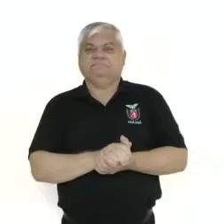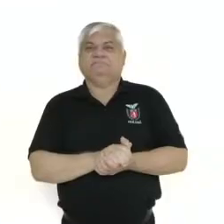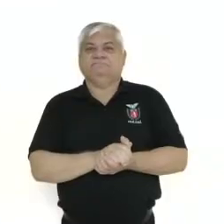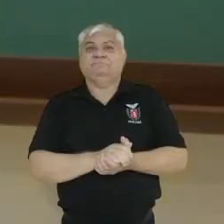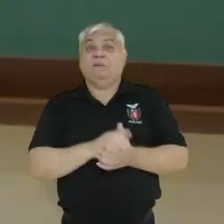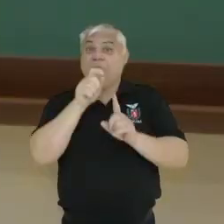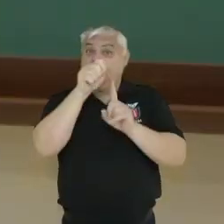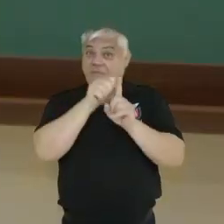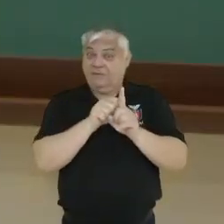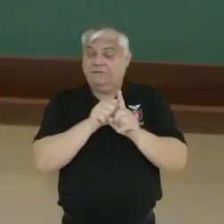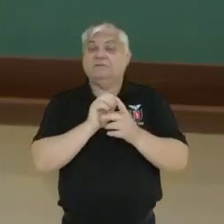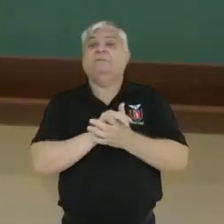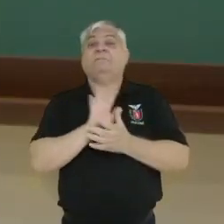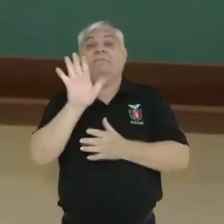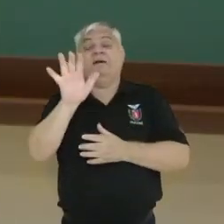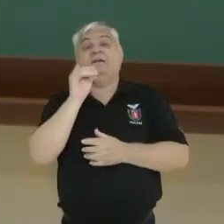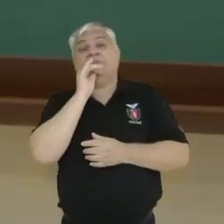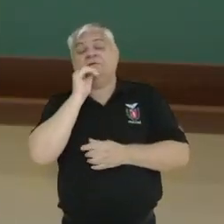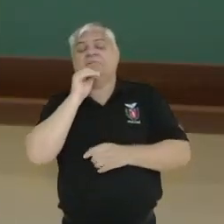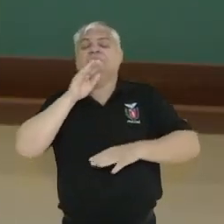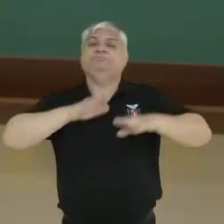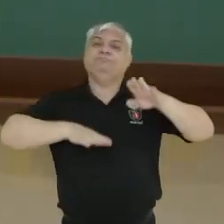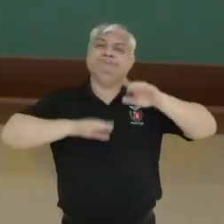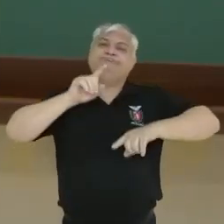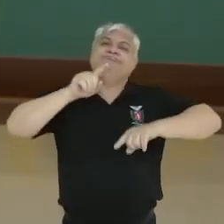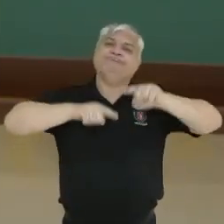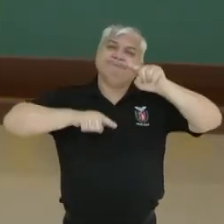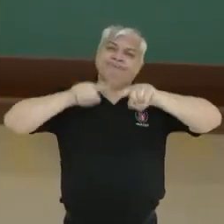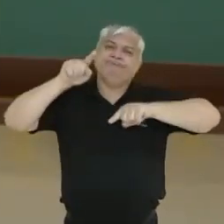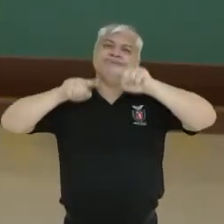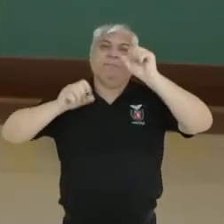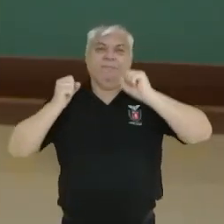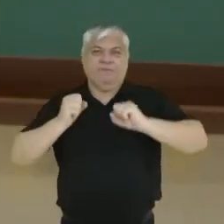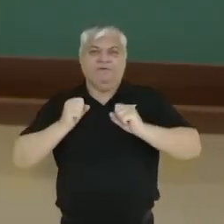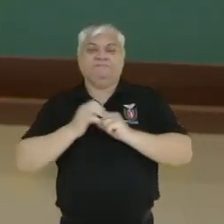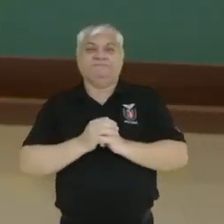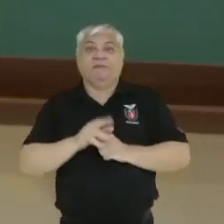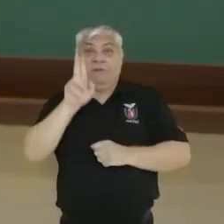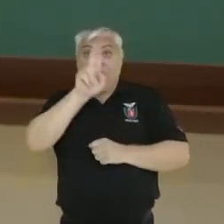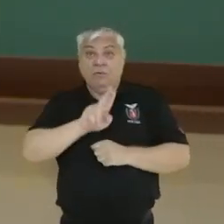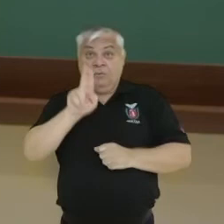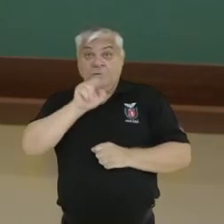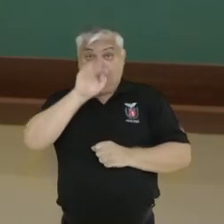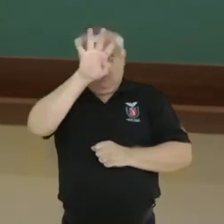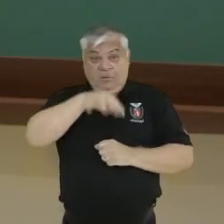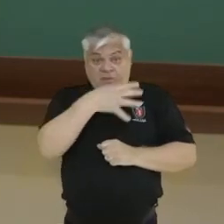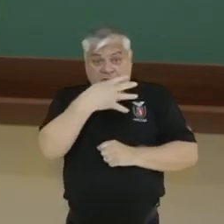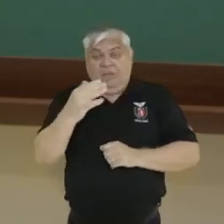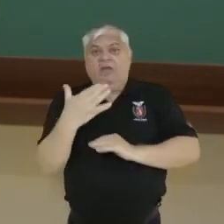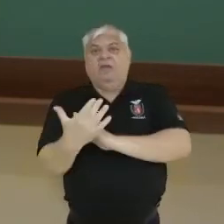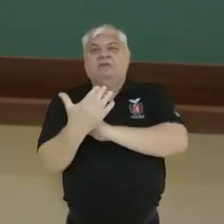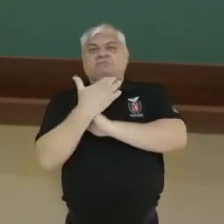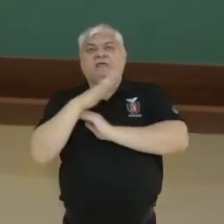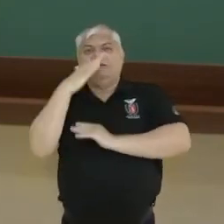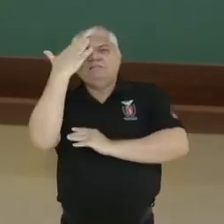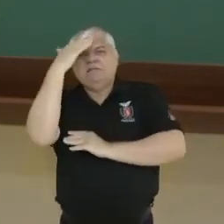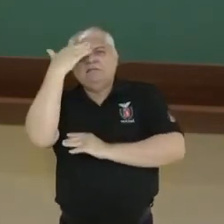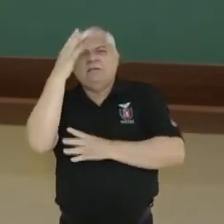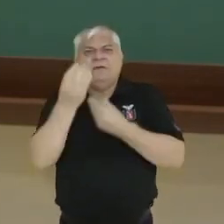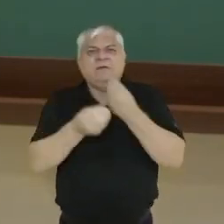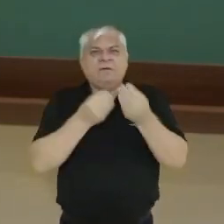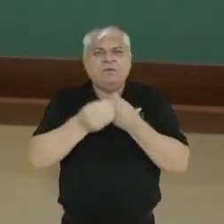desse mês. Então, como a gente viu que essas despesas podem variar, então o uso da planilha facilita muito para você